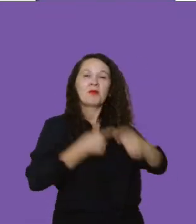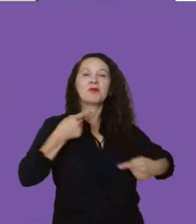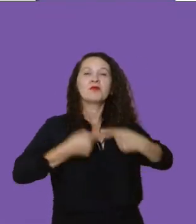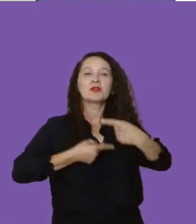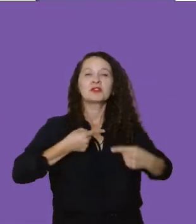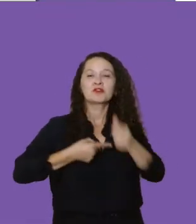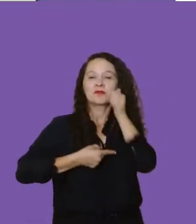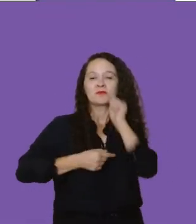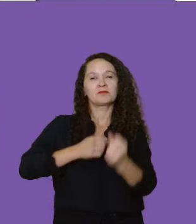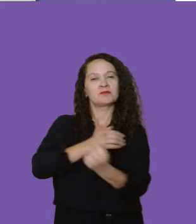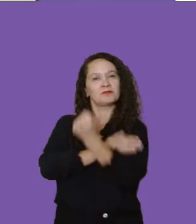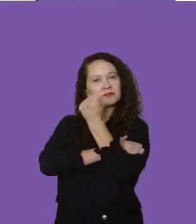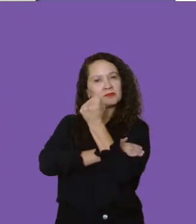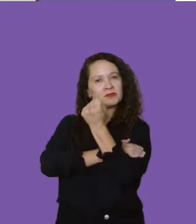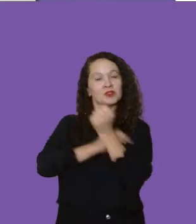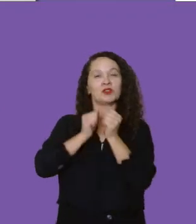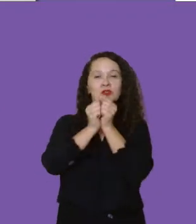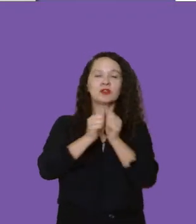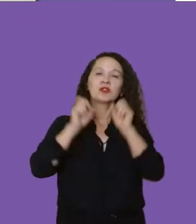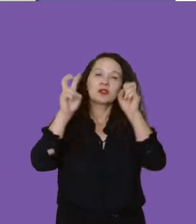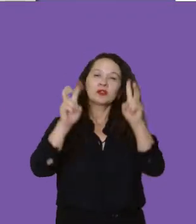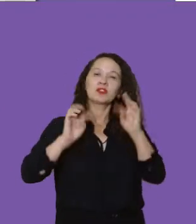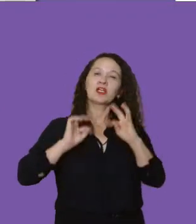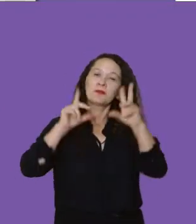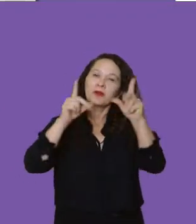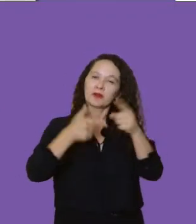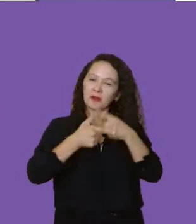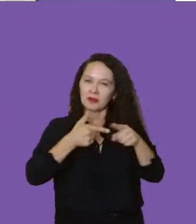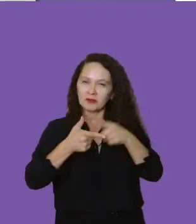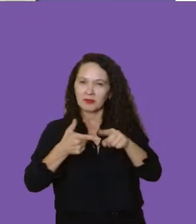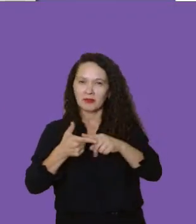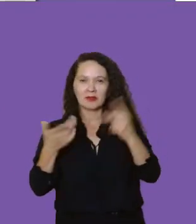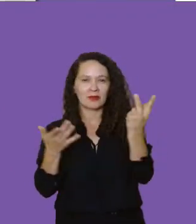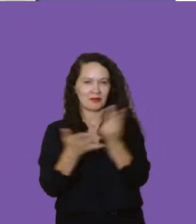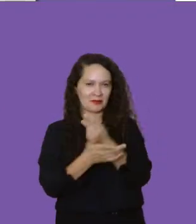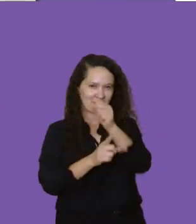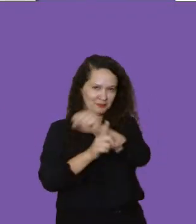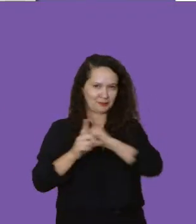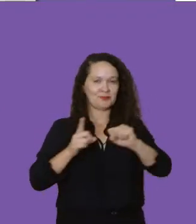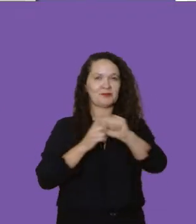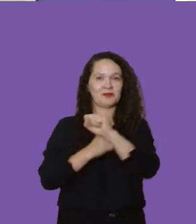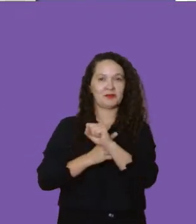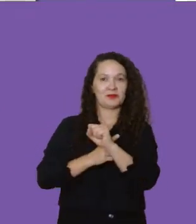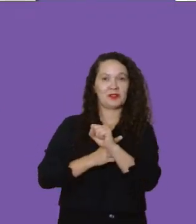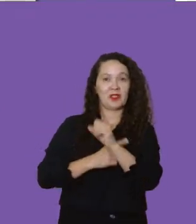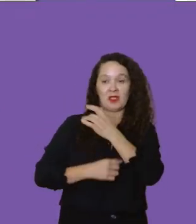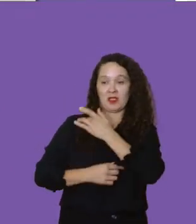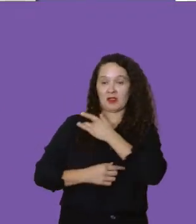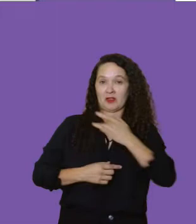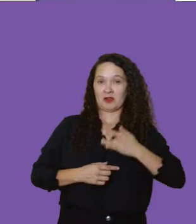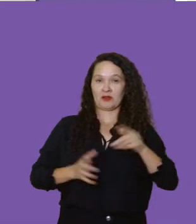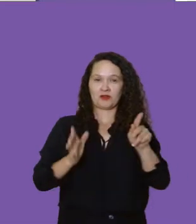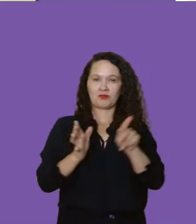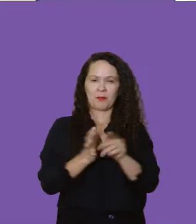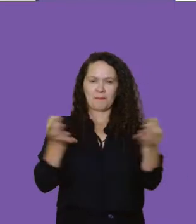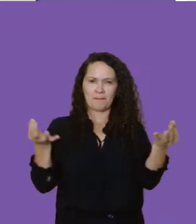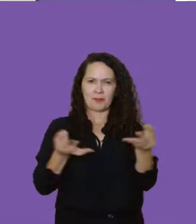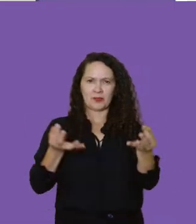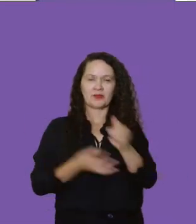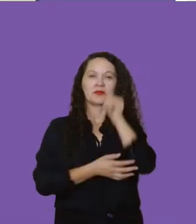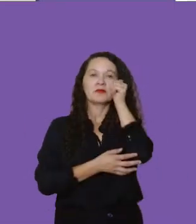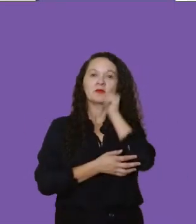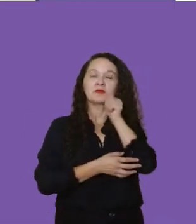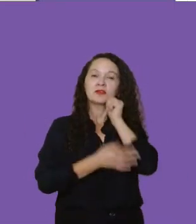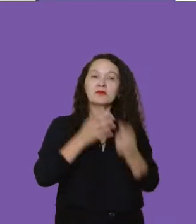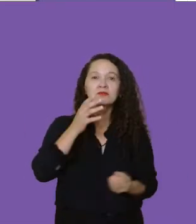feministas. E é em cima dele que todas as demandas, a saúde integral da mulher,